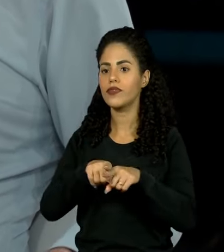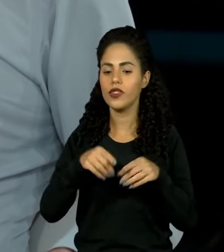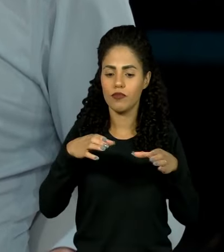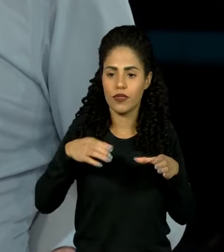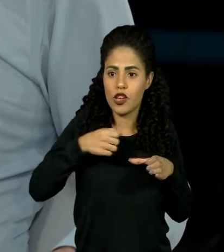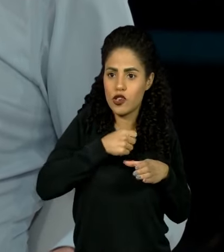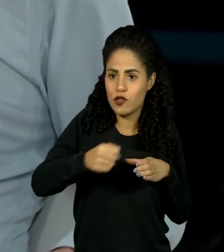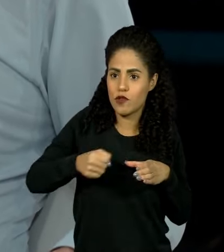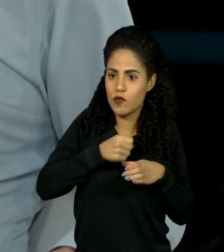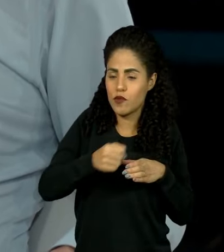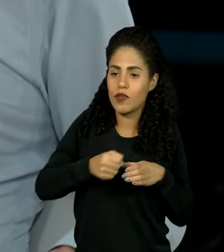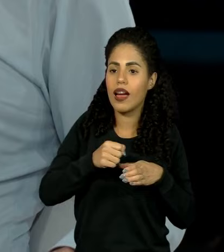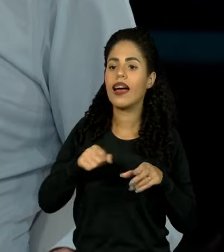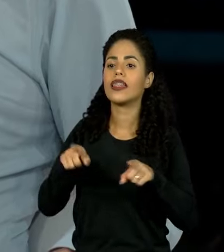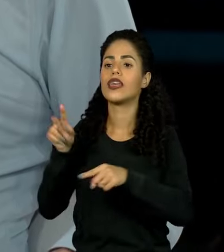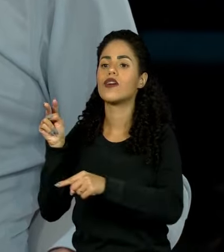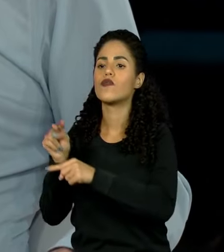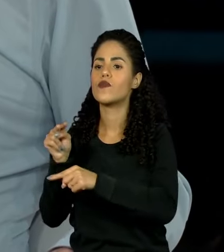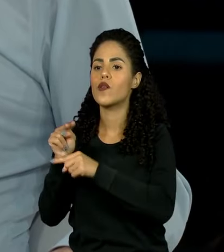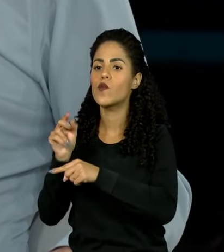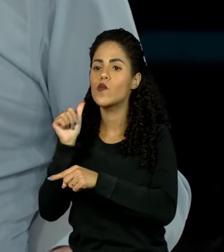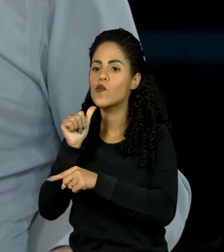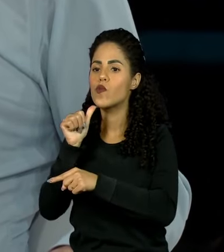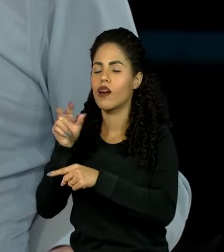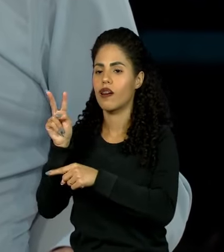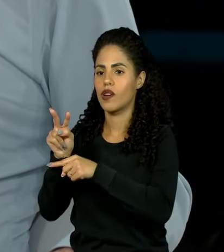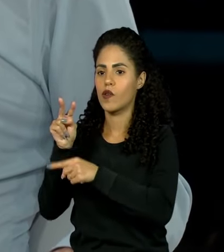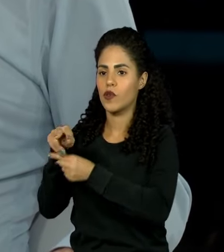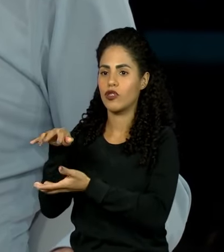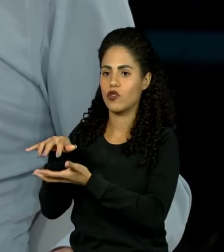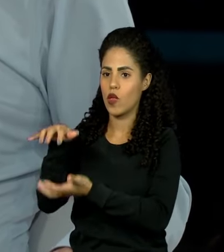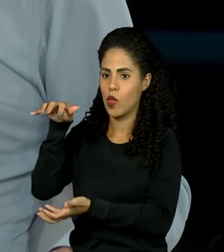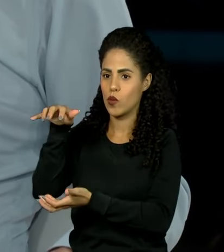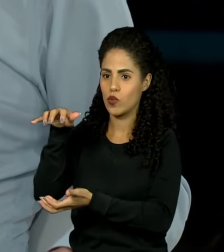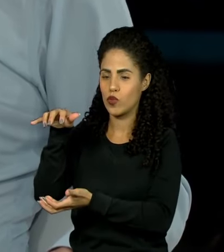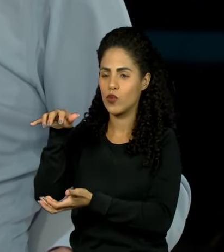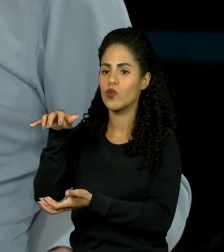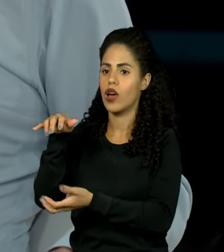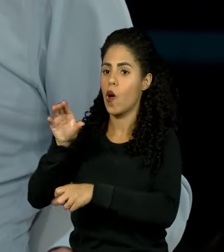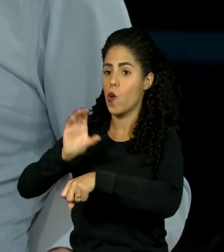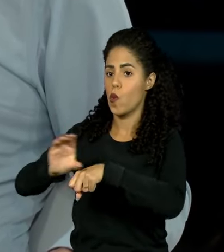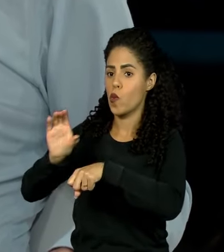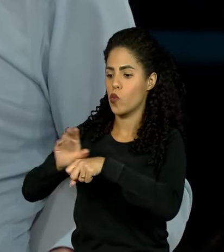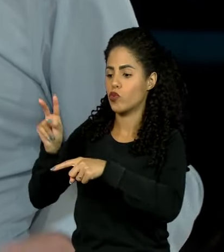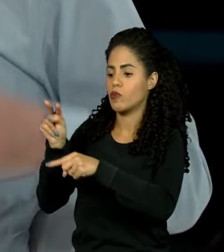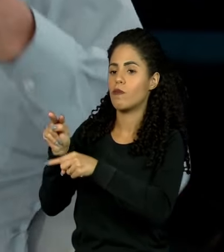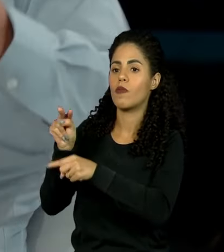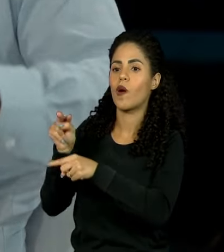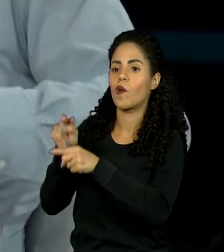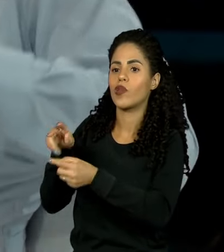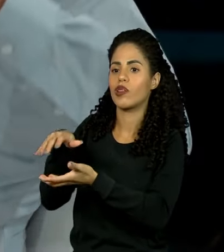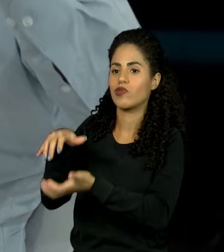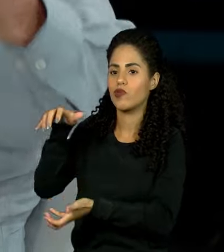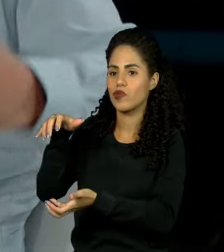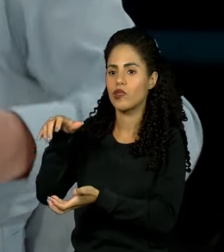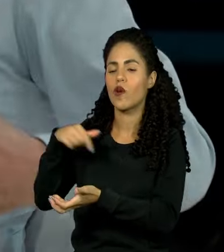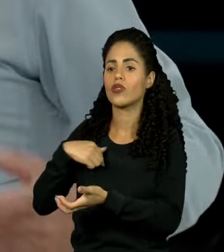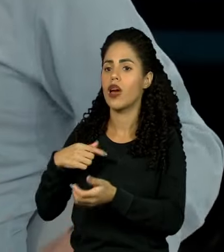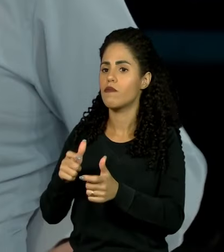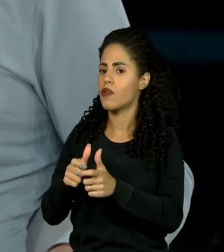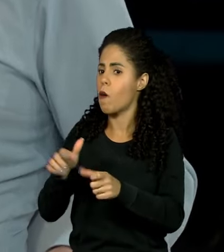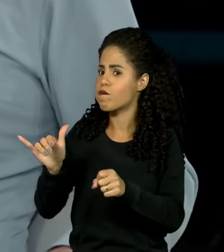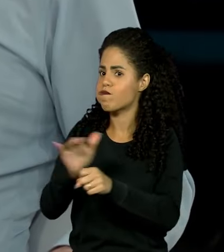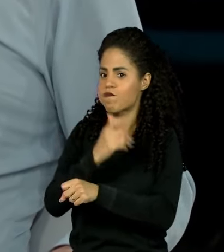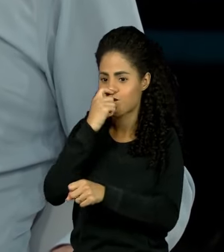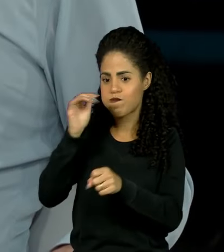nós temos cuidadores de idosos né Nós temos um um curso de cuidadores de idosos também que é lotado o